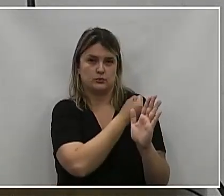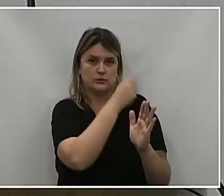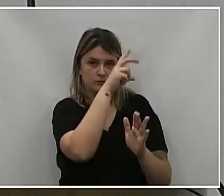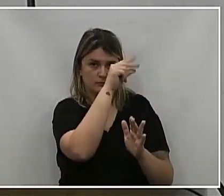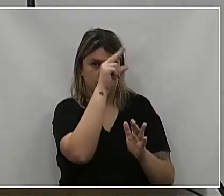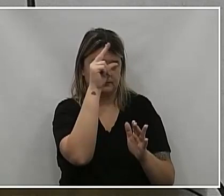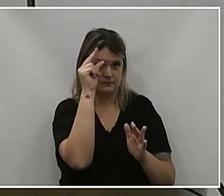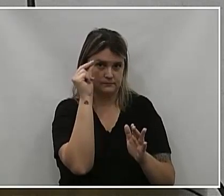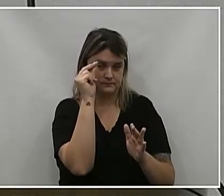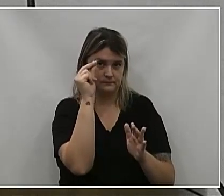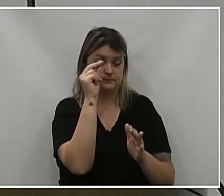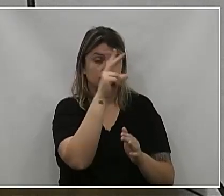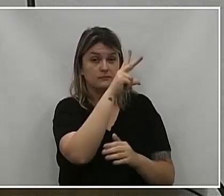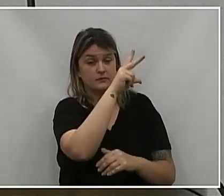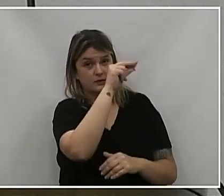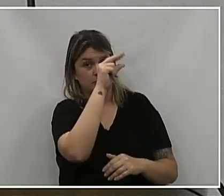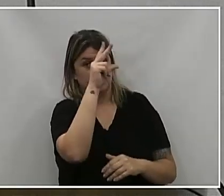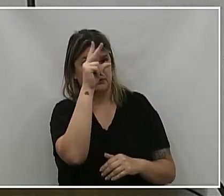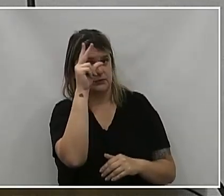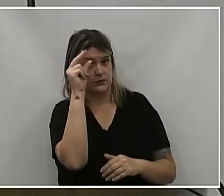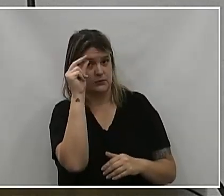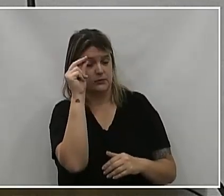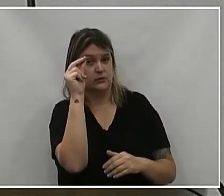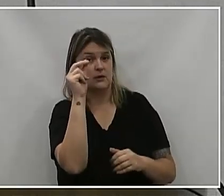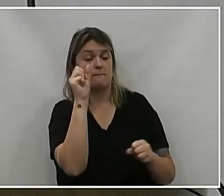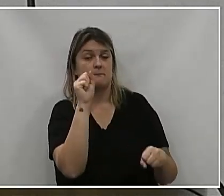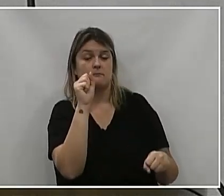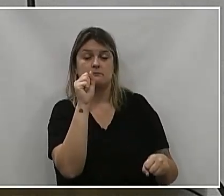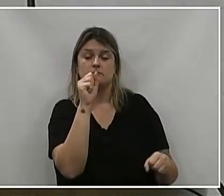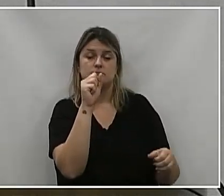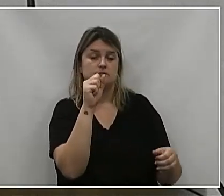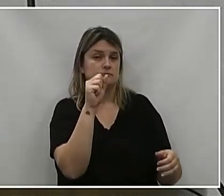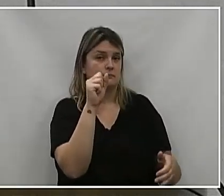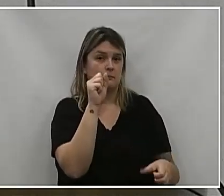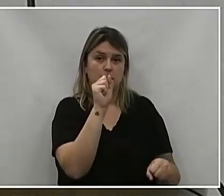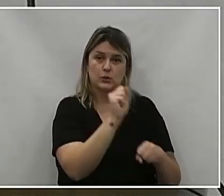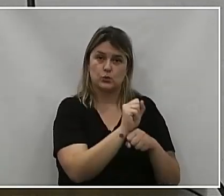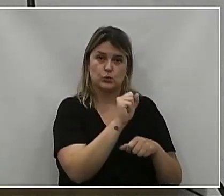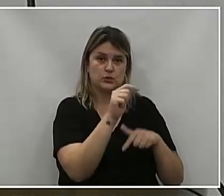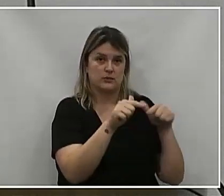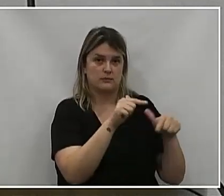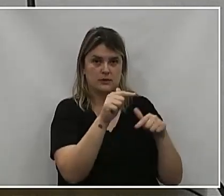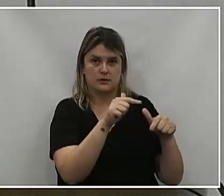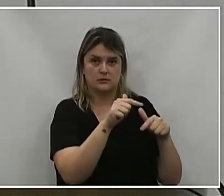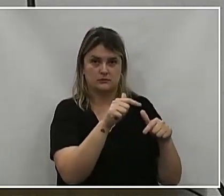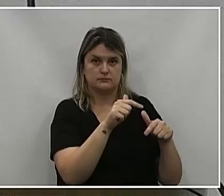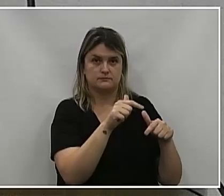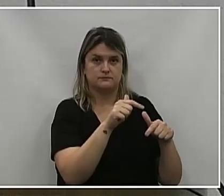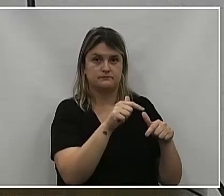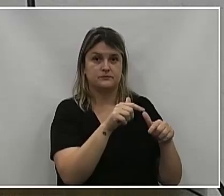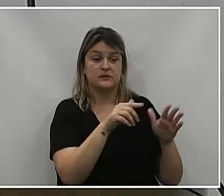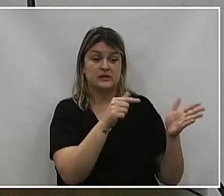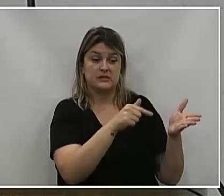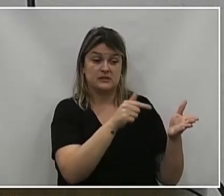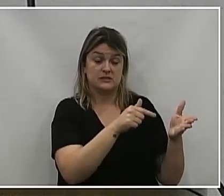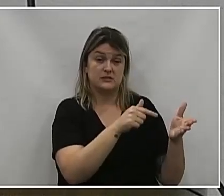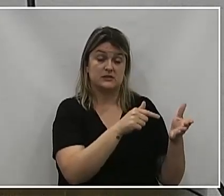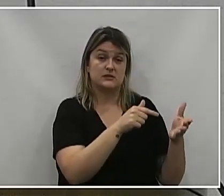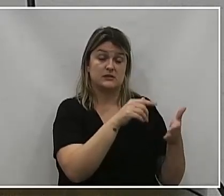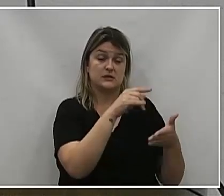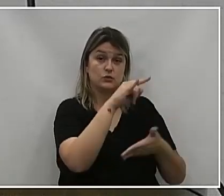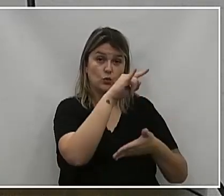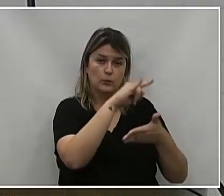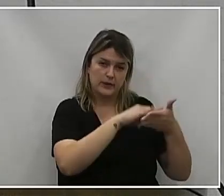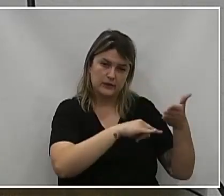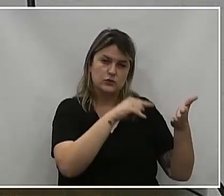Executivo, né? O Executivo fez a suspensão da ordem de serviço. E daí, então,